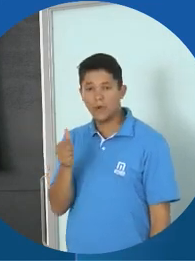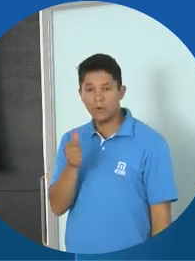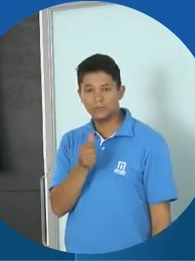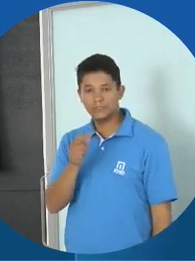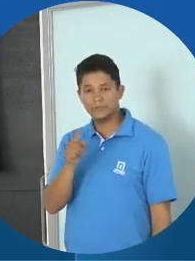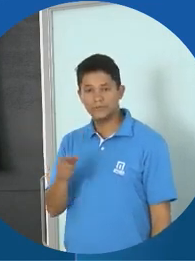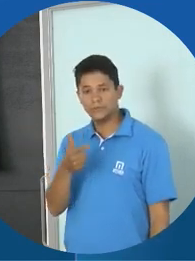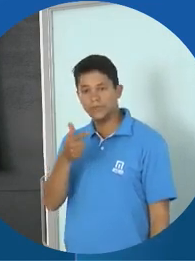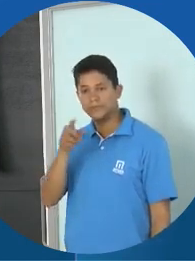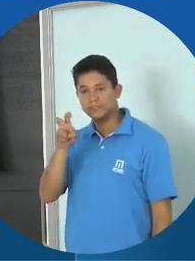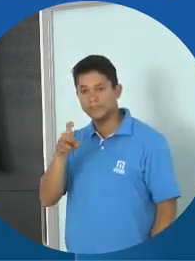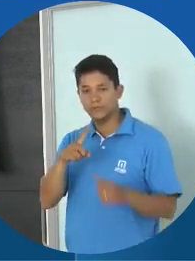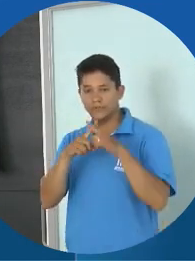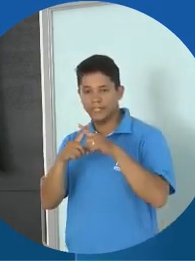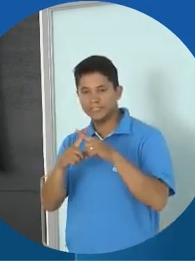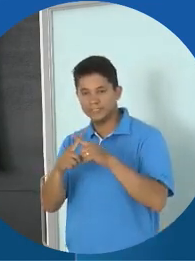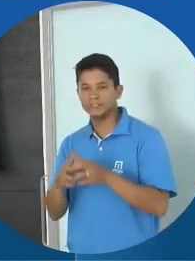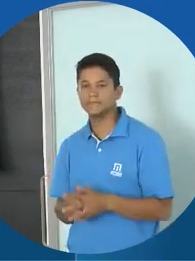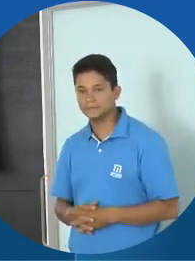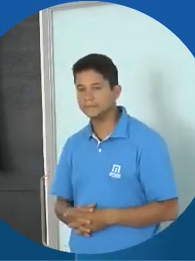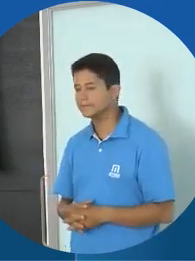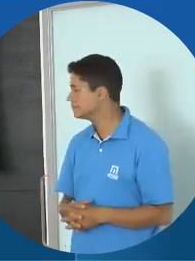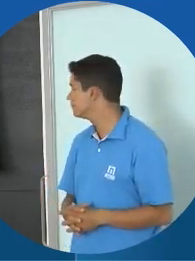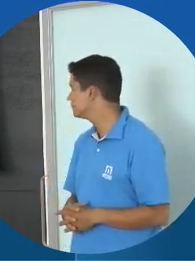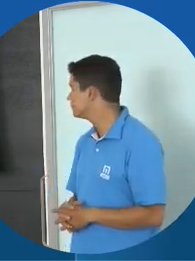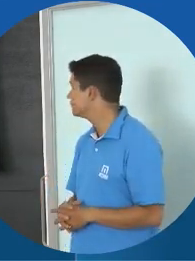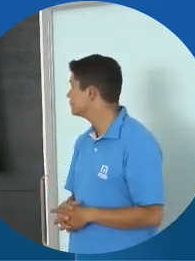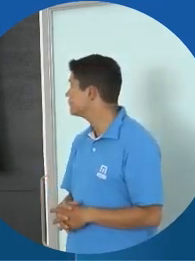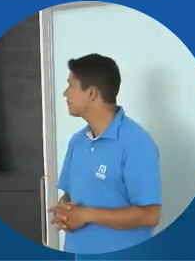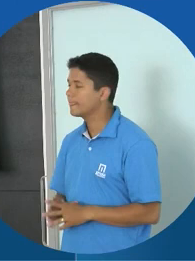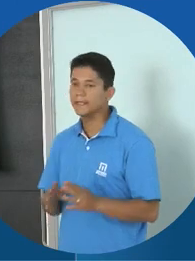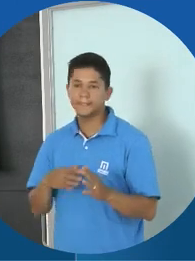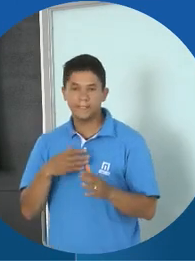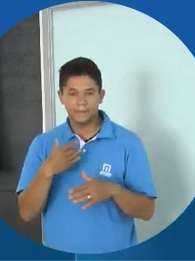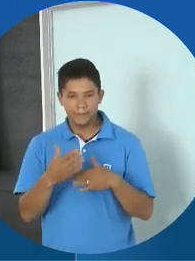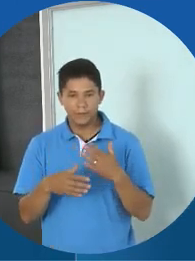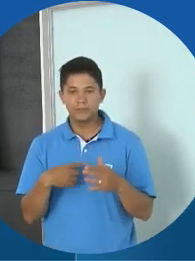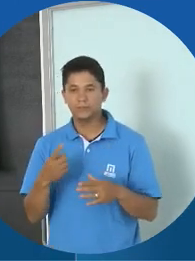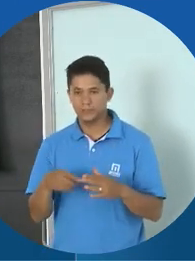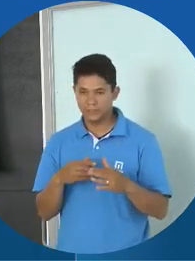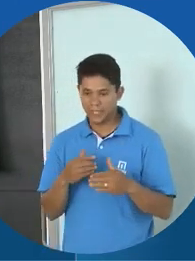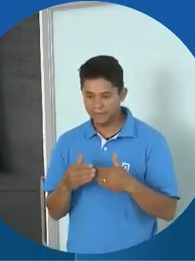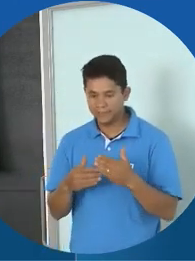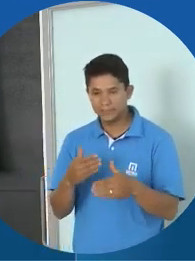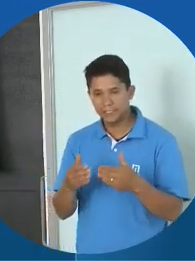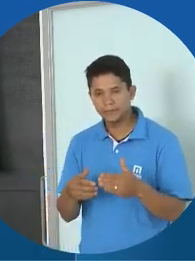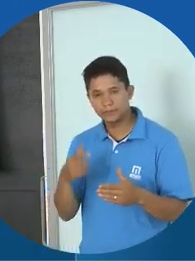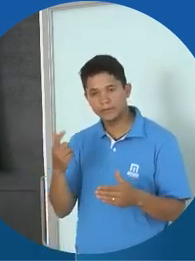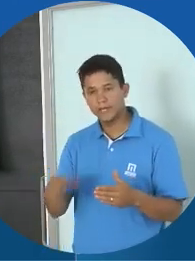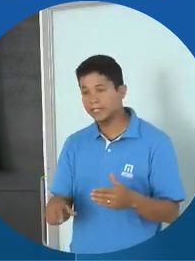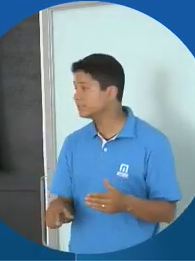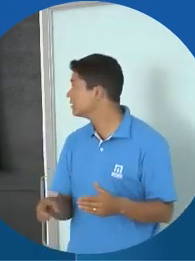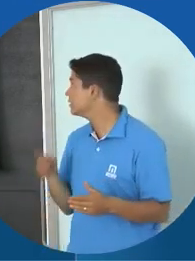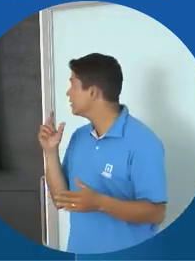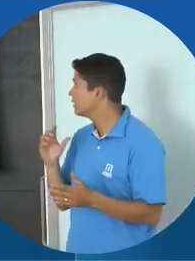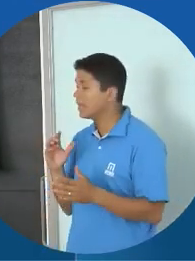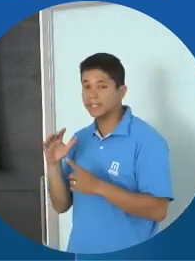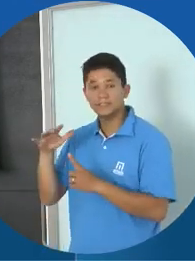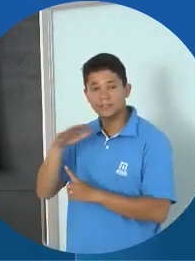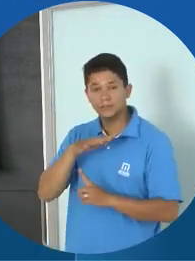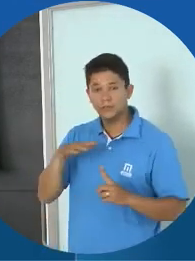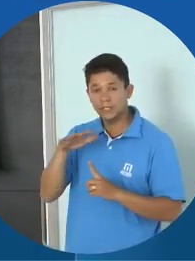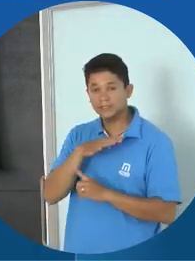em função desse confinamento. A gente avançou mais um pouco e colocou uma situação de uma